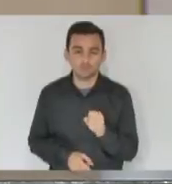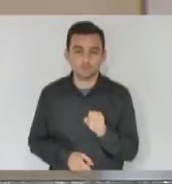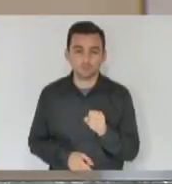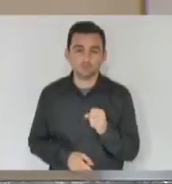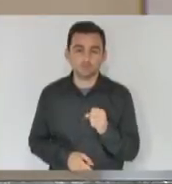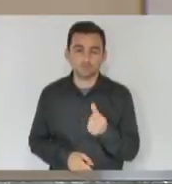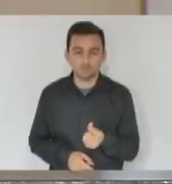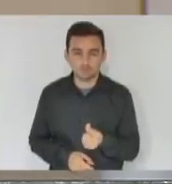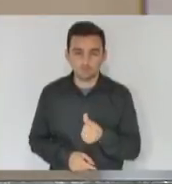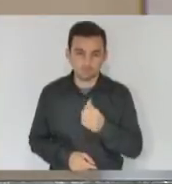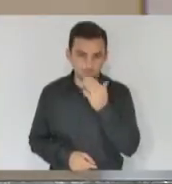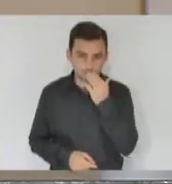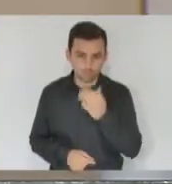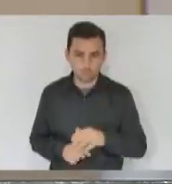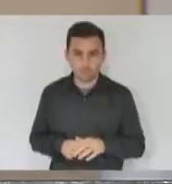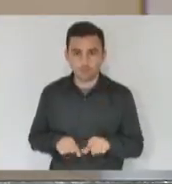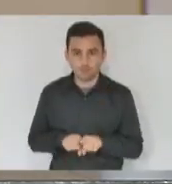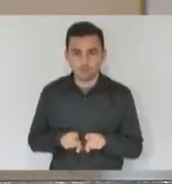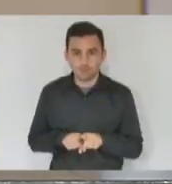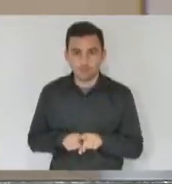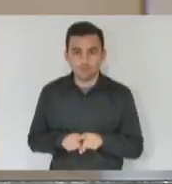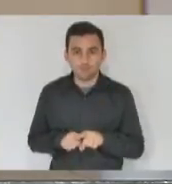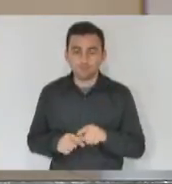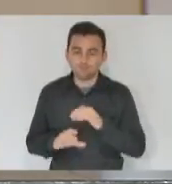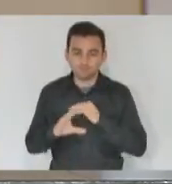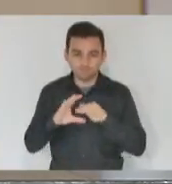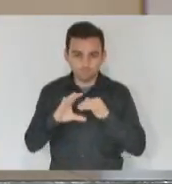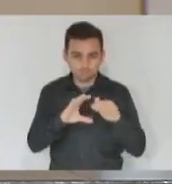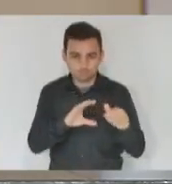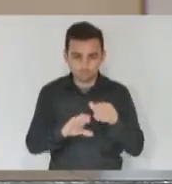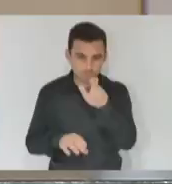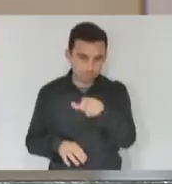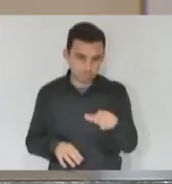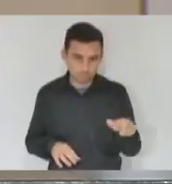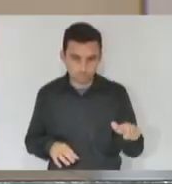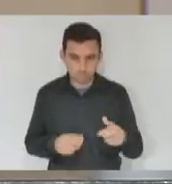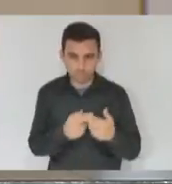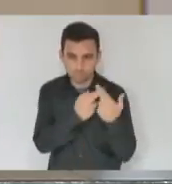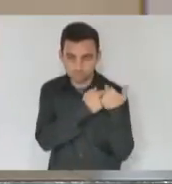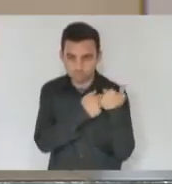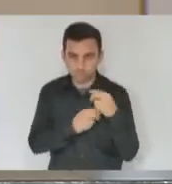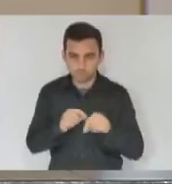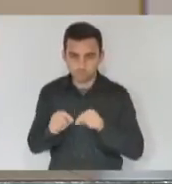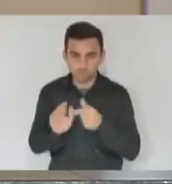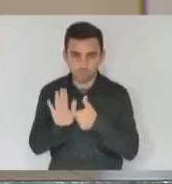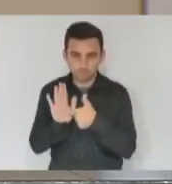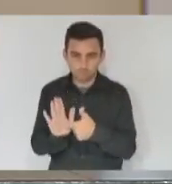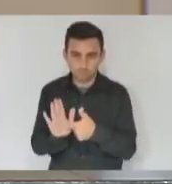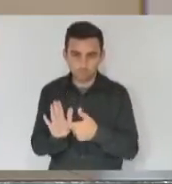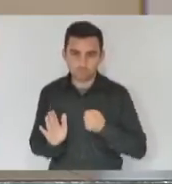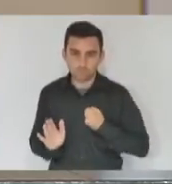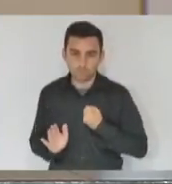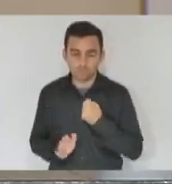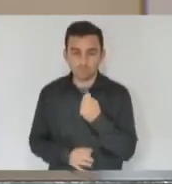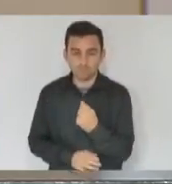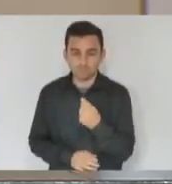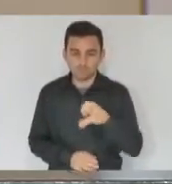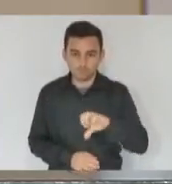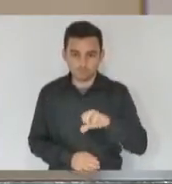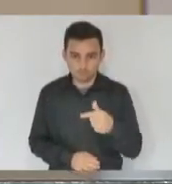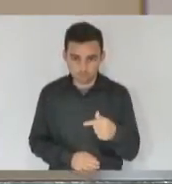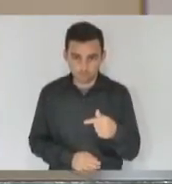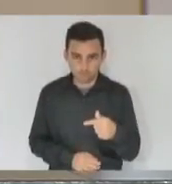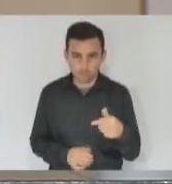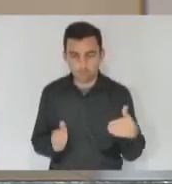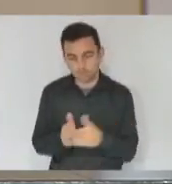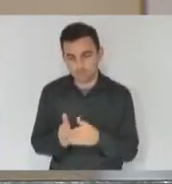presidência comunica ainda que encaminhará aos destinatários, conforme determina o regimento interno, as seguintes indicações, de número 197